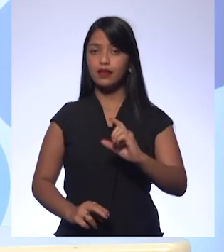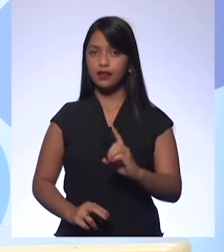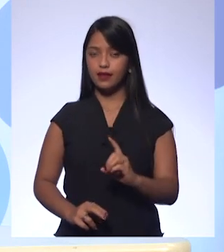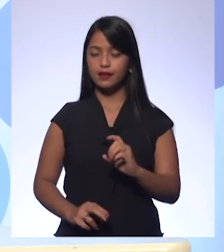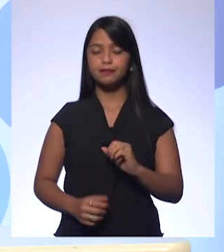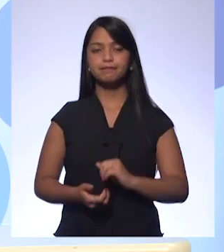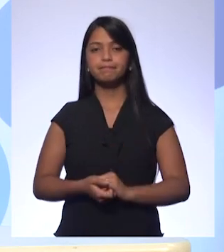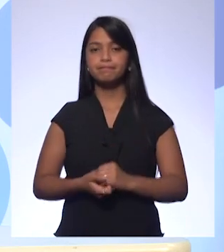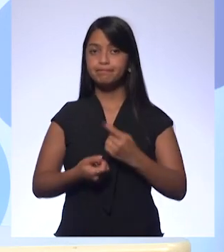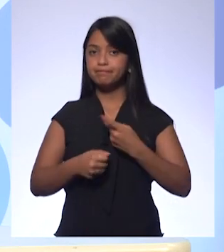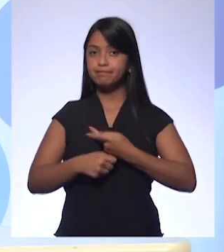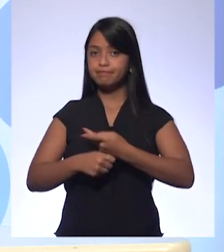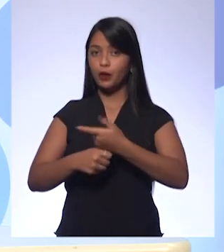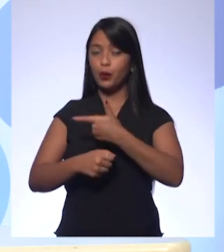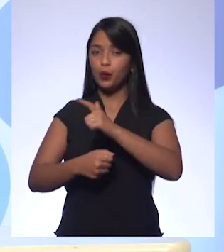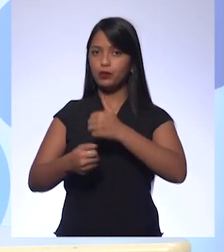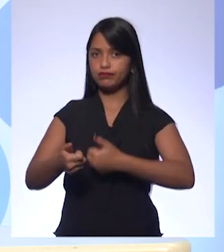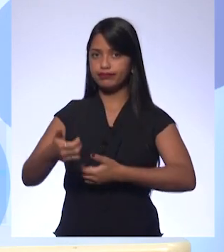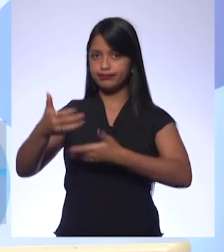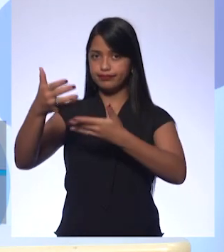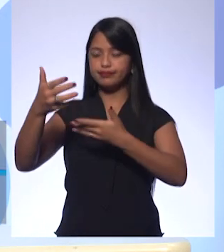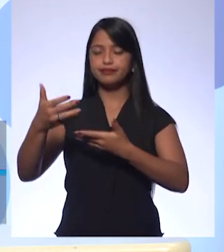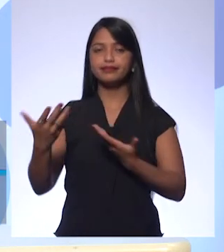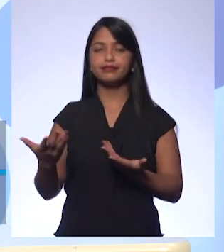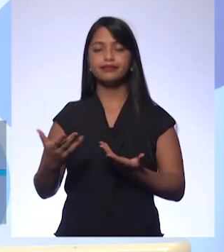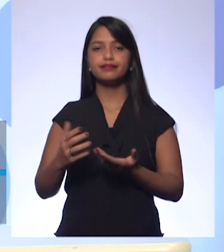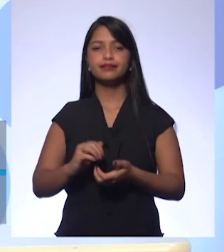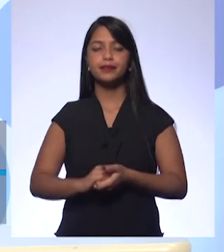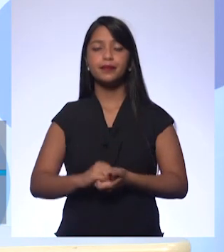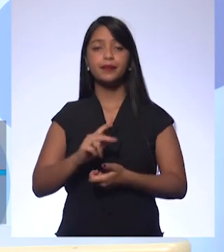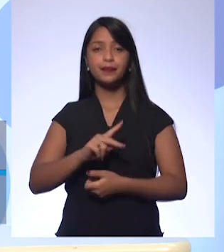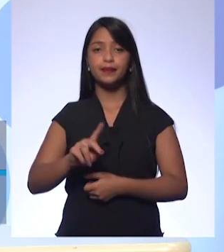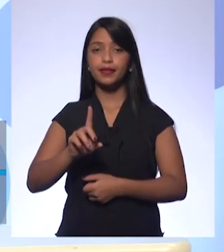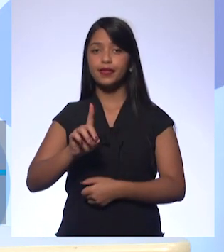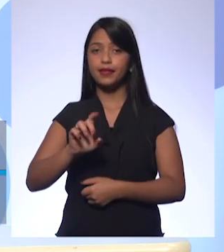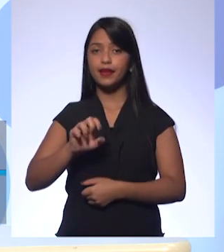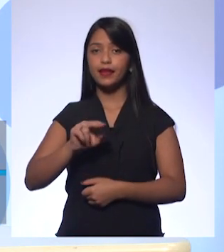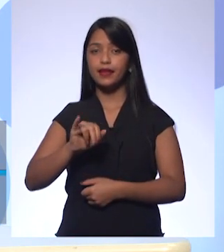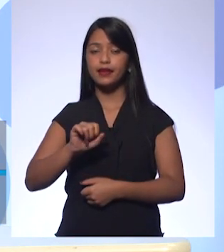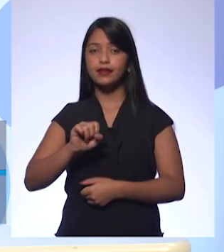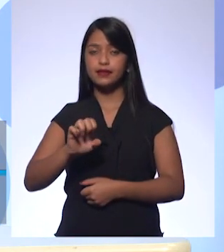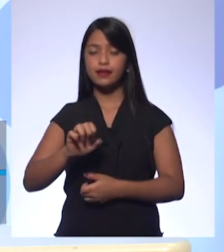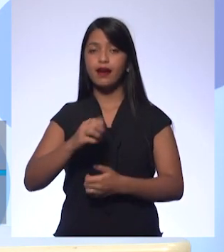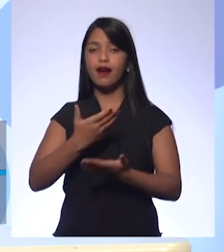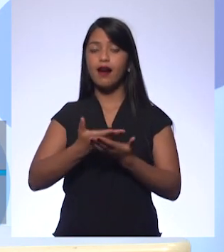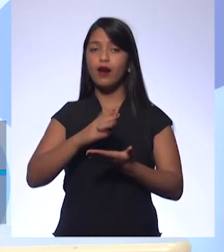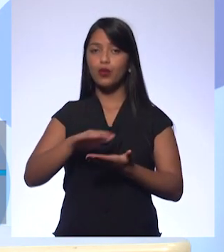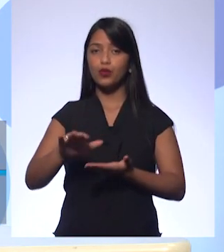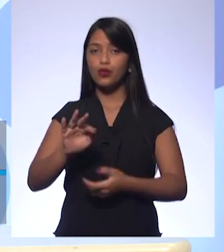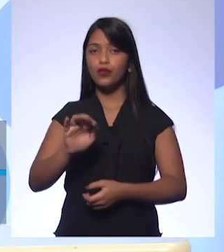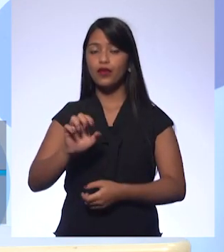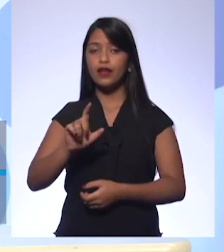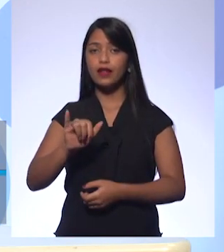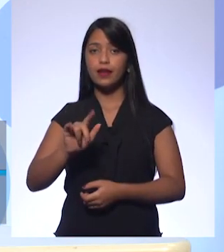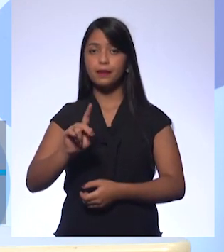Vamos ver outros aqui. A ordem das respostas, Pro Denise, o aluno Felipe, A, C, C, B.